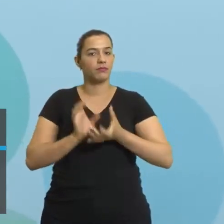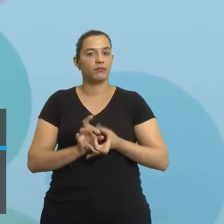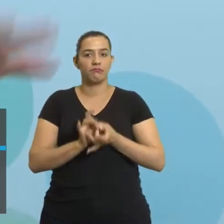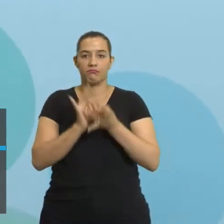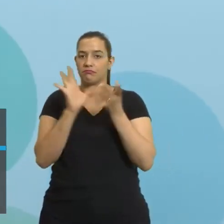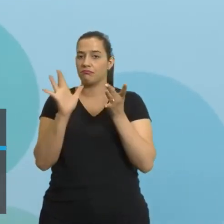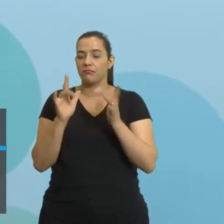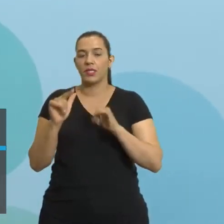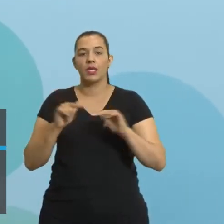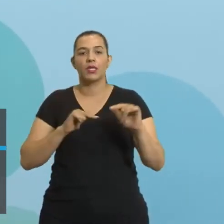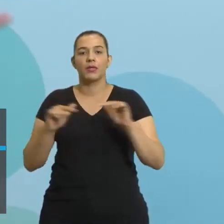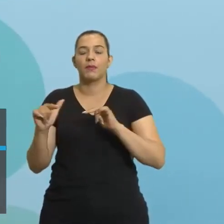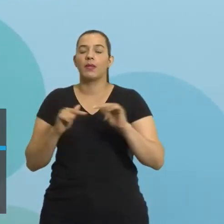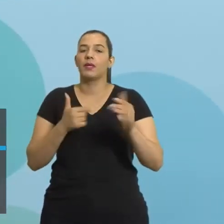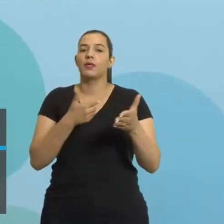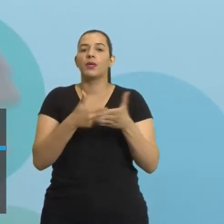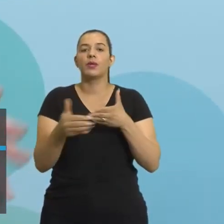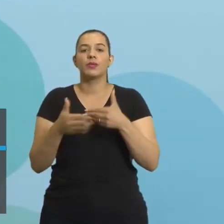trabalhar qualquer